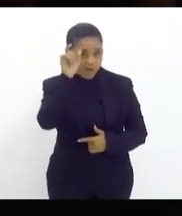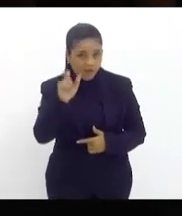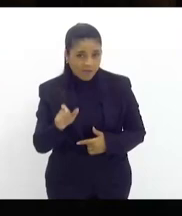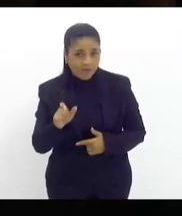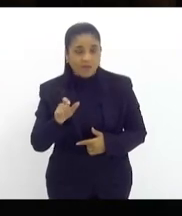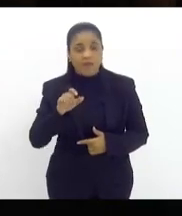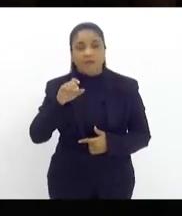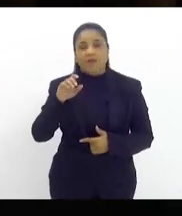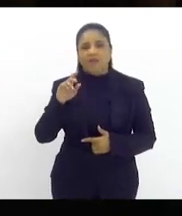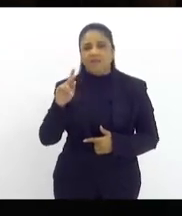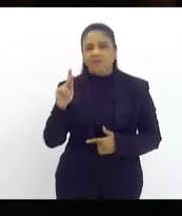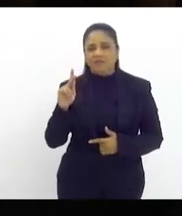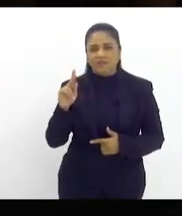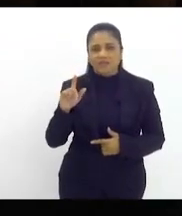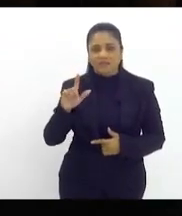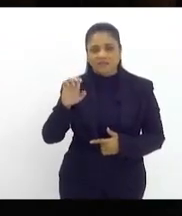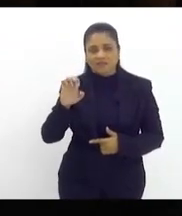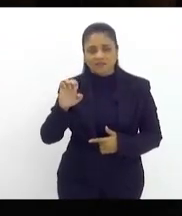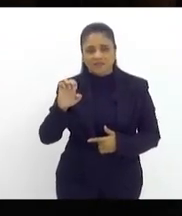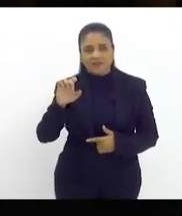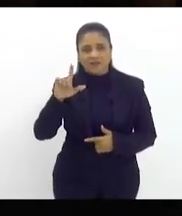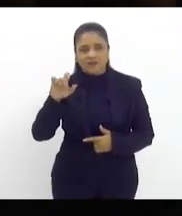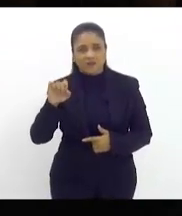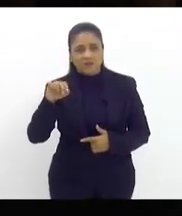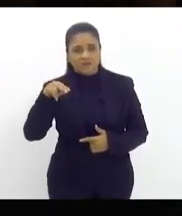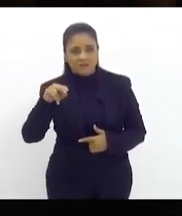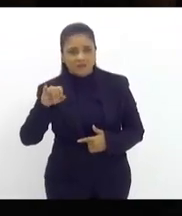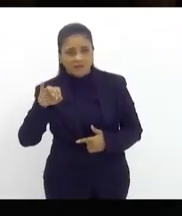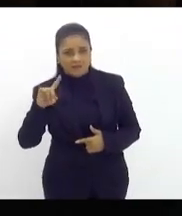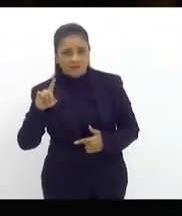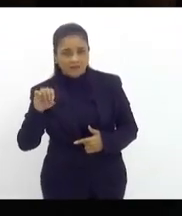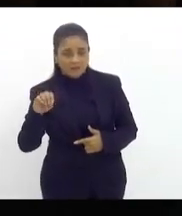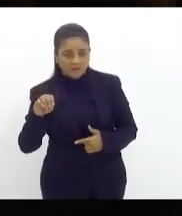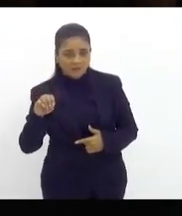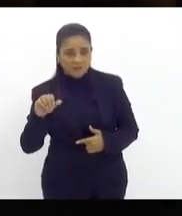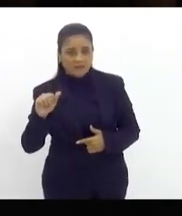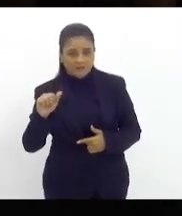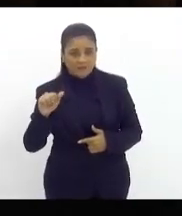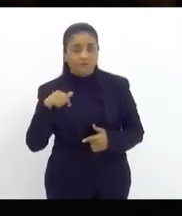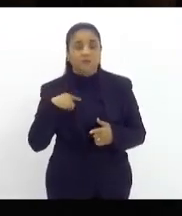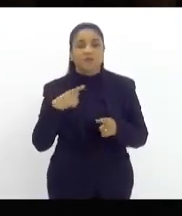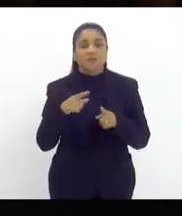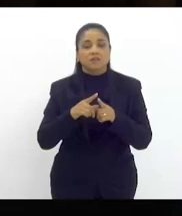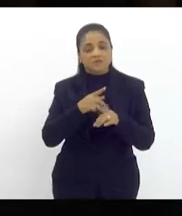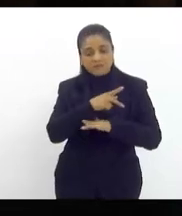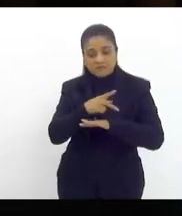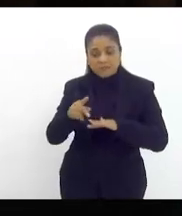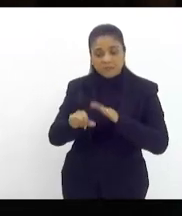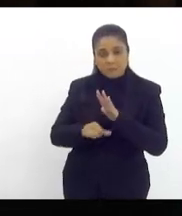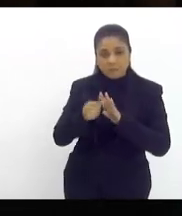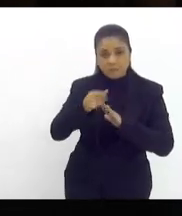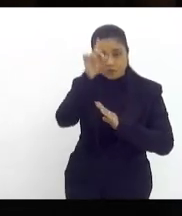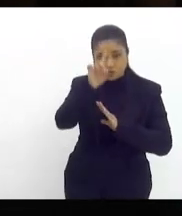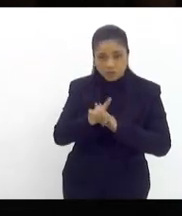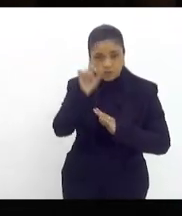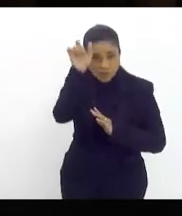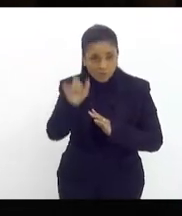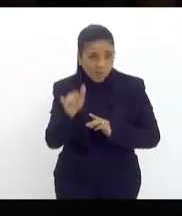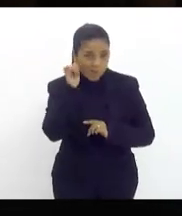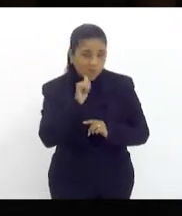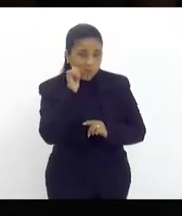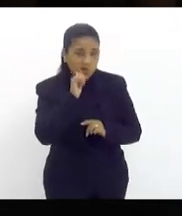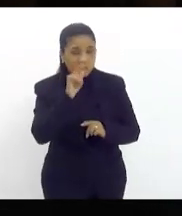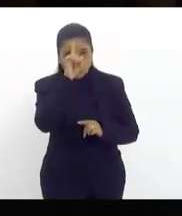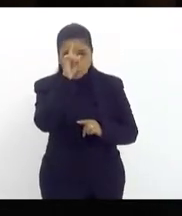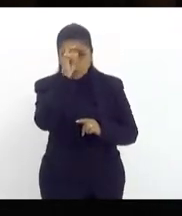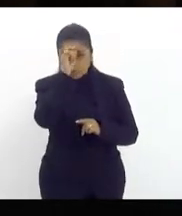Sturdat. Nós fizemos lá a primeira visita da Comissão de Defesa dos Direitos da Mulher, justamente no hospital